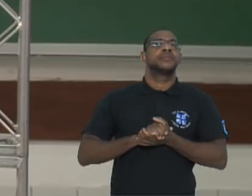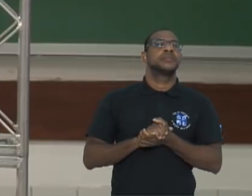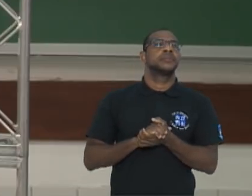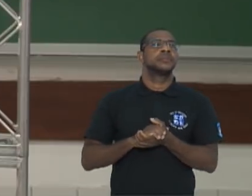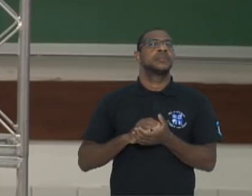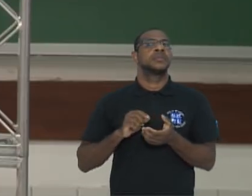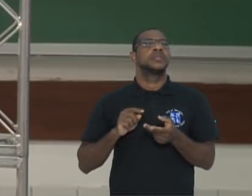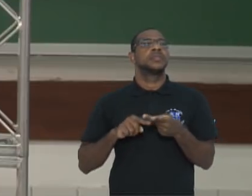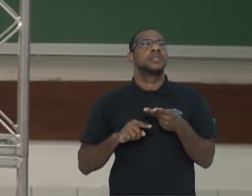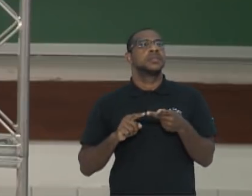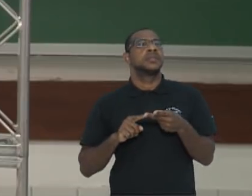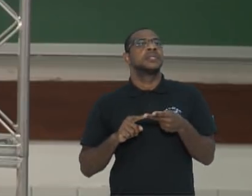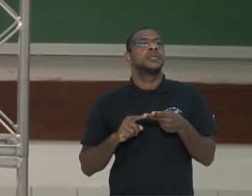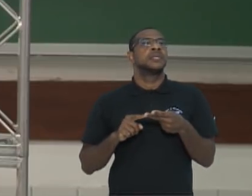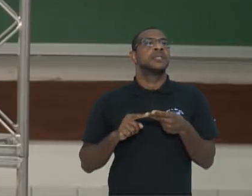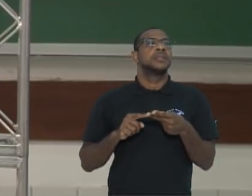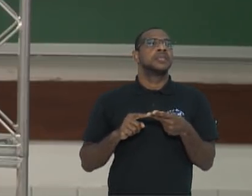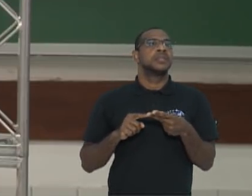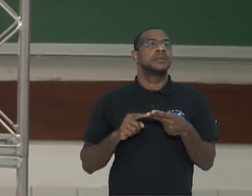que constituem um conto,